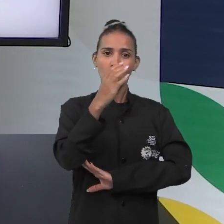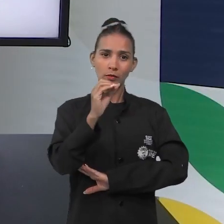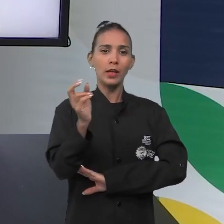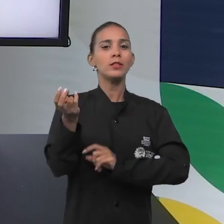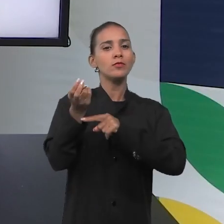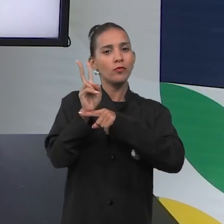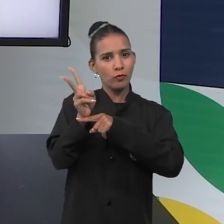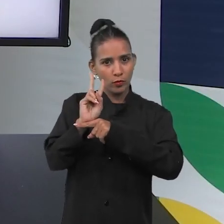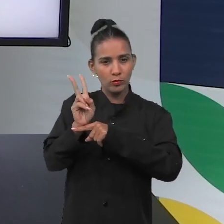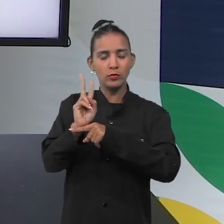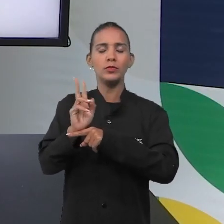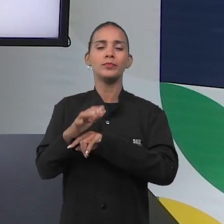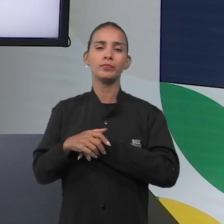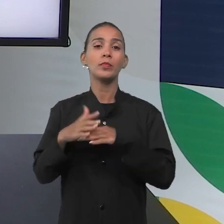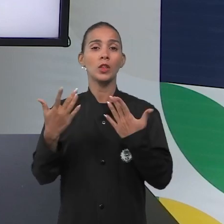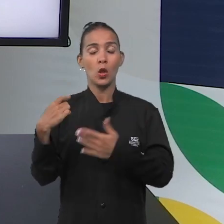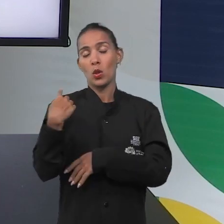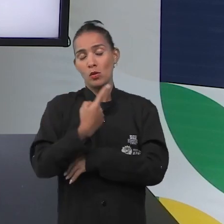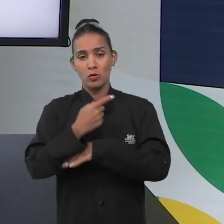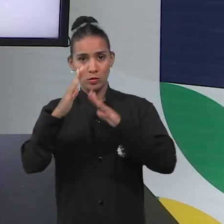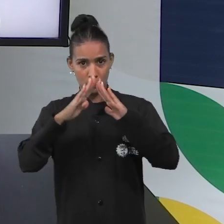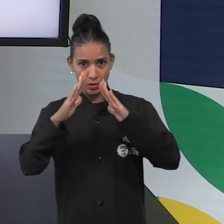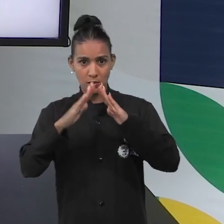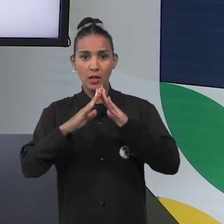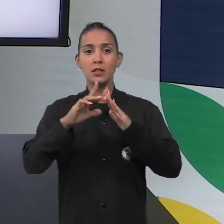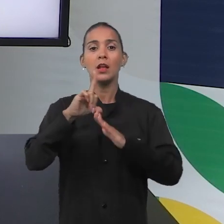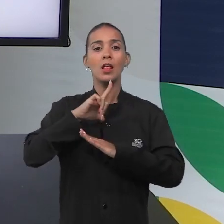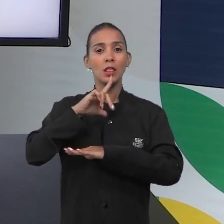casas, esse potencial ele é basicamente de